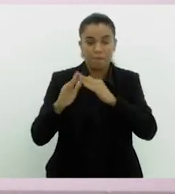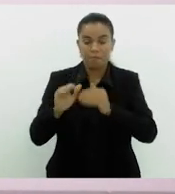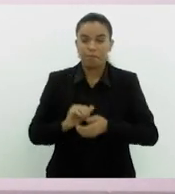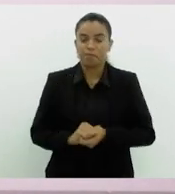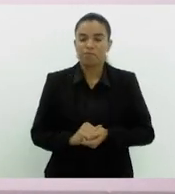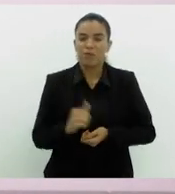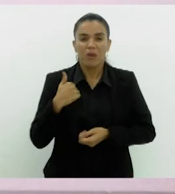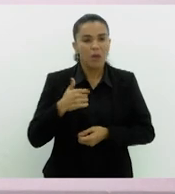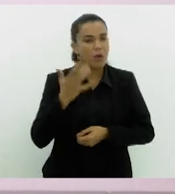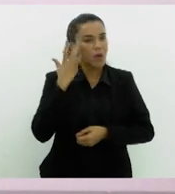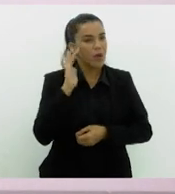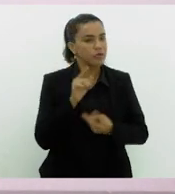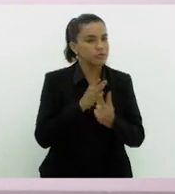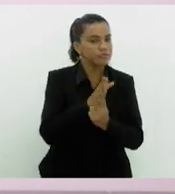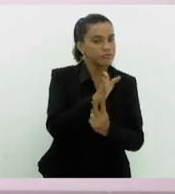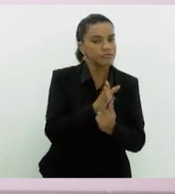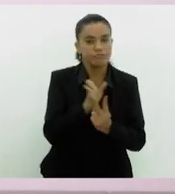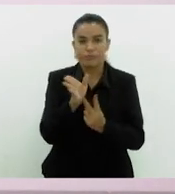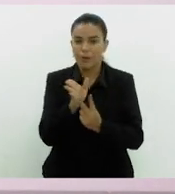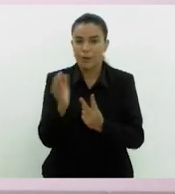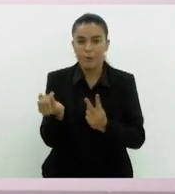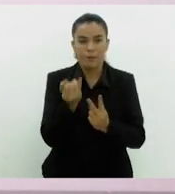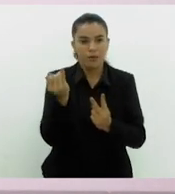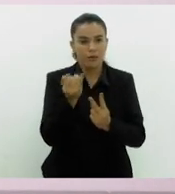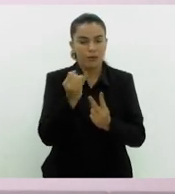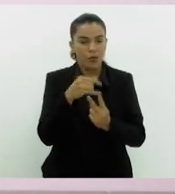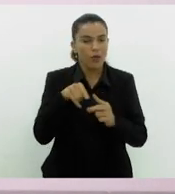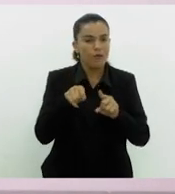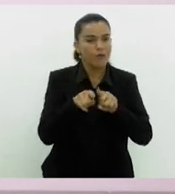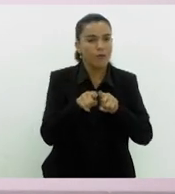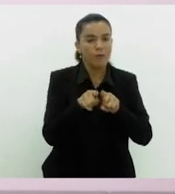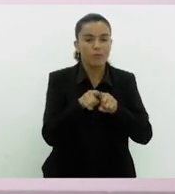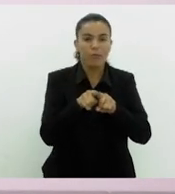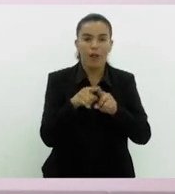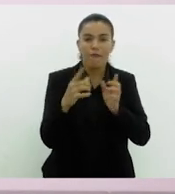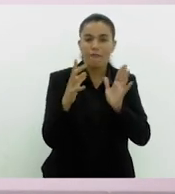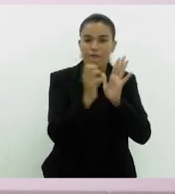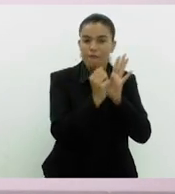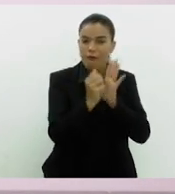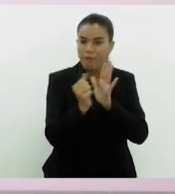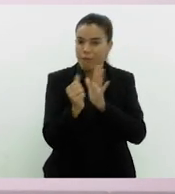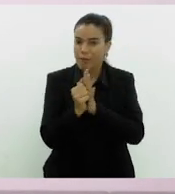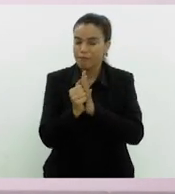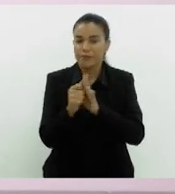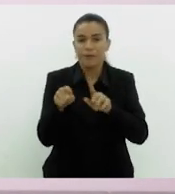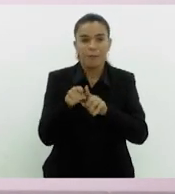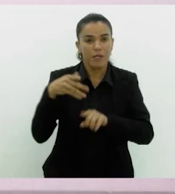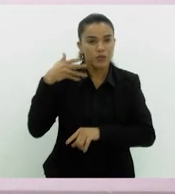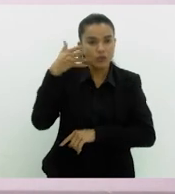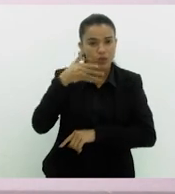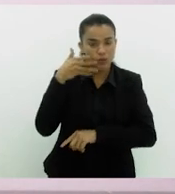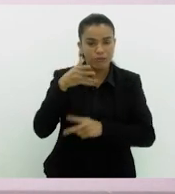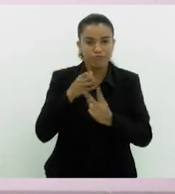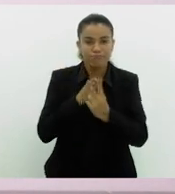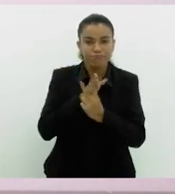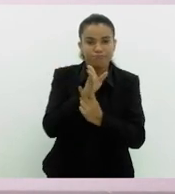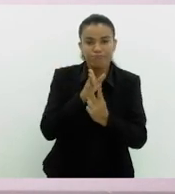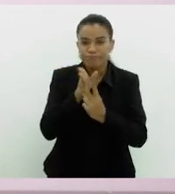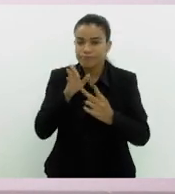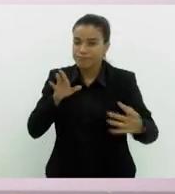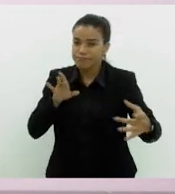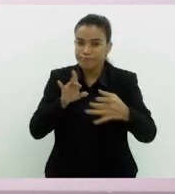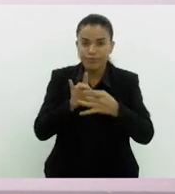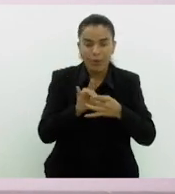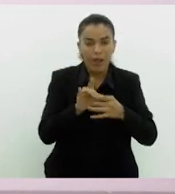que são duas linhas importantes, né, quando a gente olha para dados e narrativas. Essas duas linhas se cruzam em um único perfil, que são